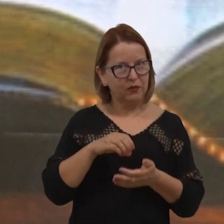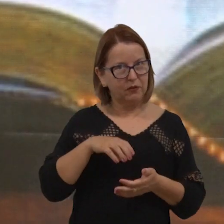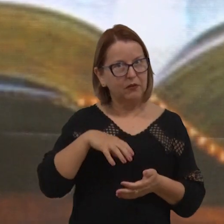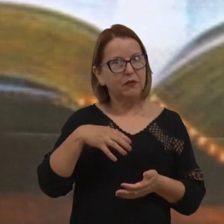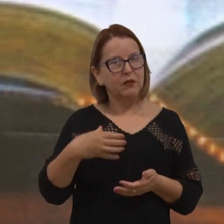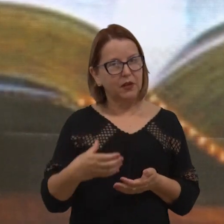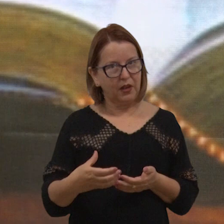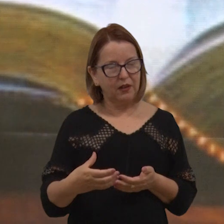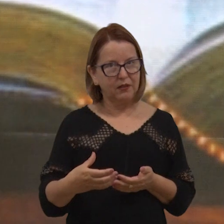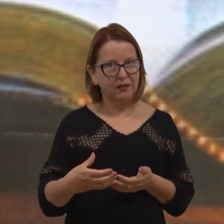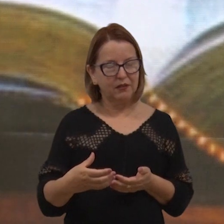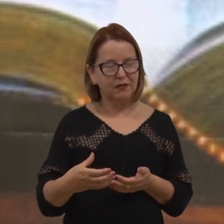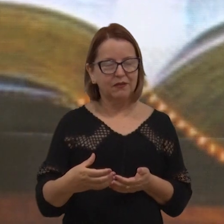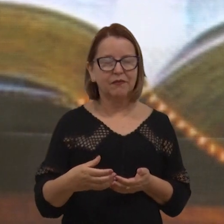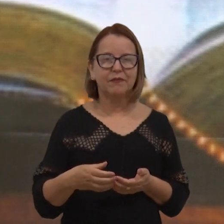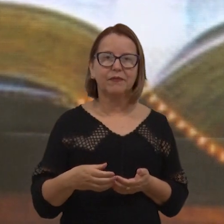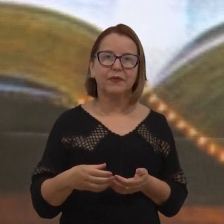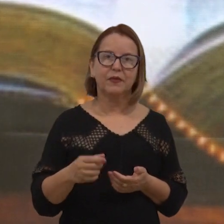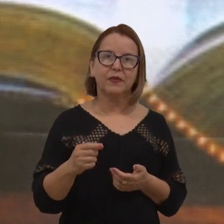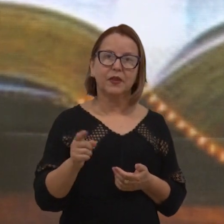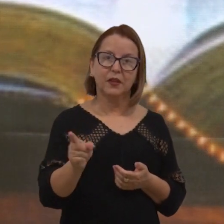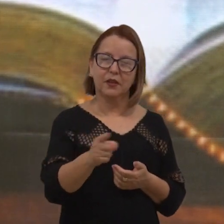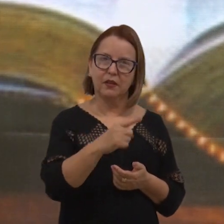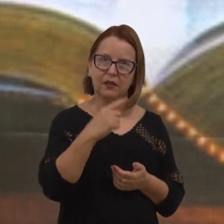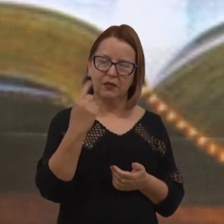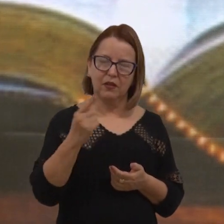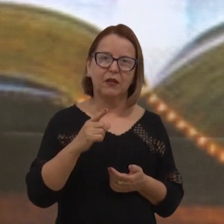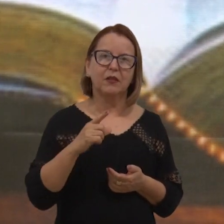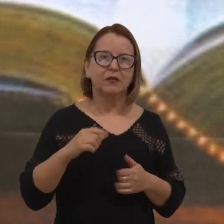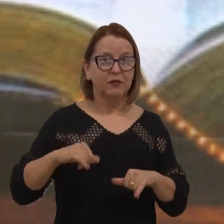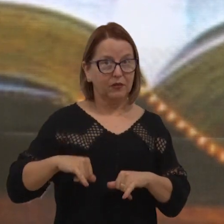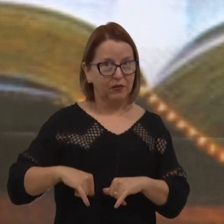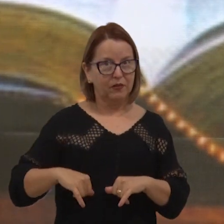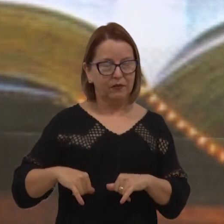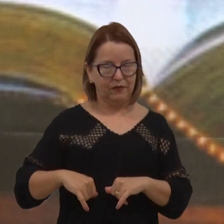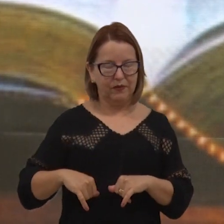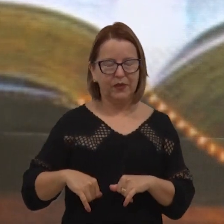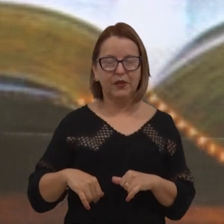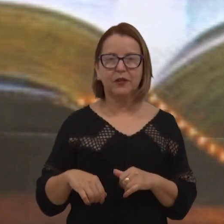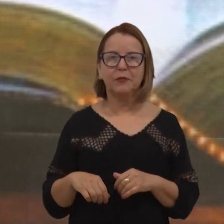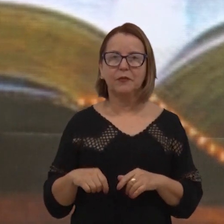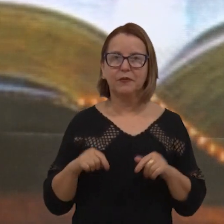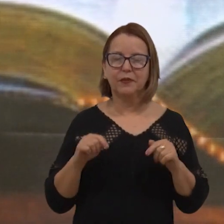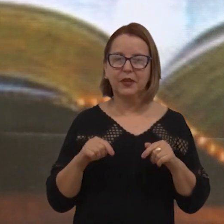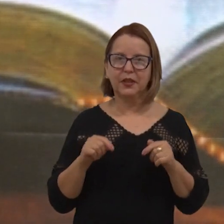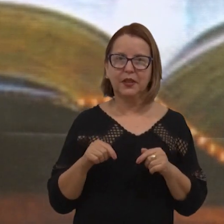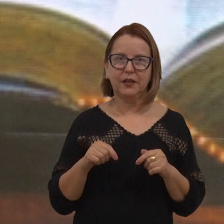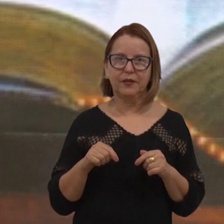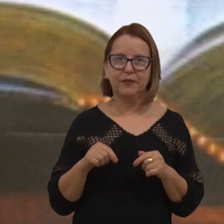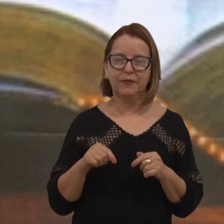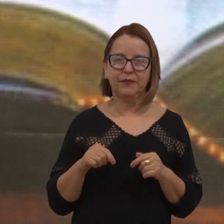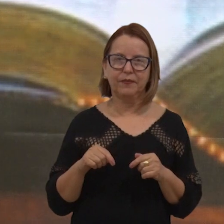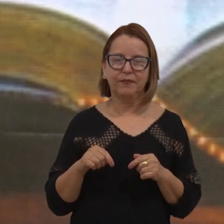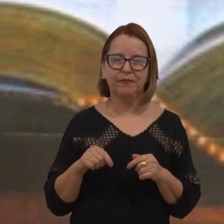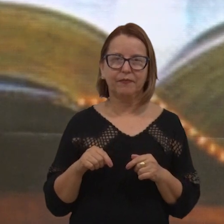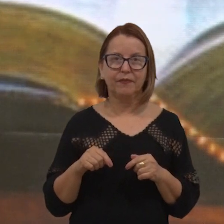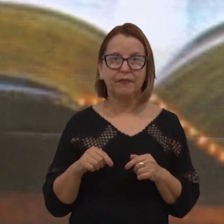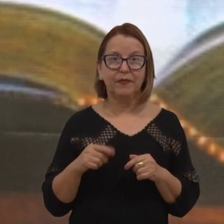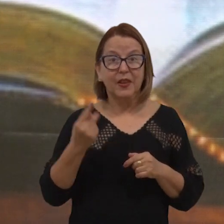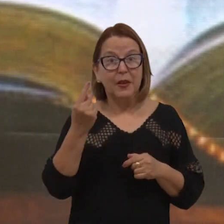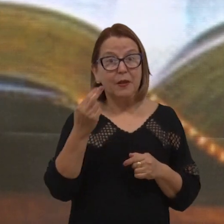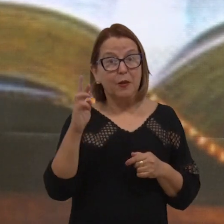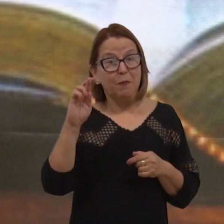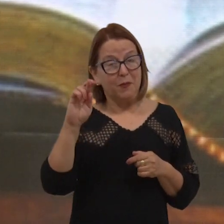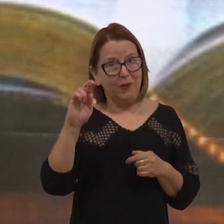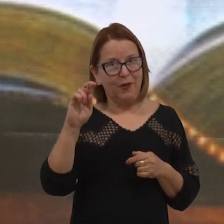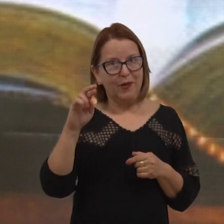irmãos queridos, esse desânimo que nós passamos, que nós sofremos, tudo isso, ele é um agravante